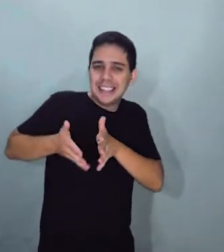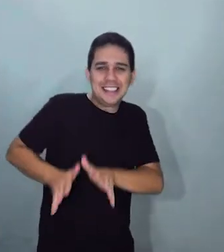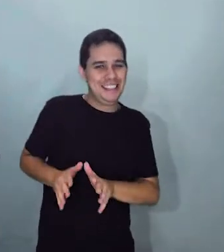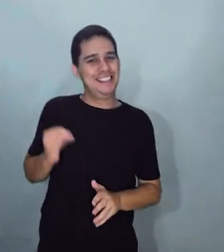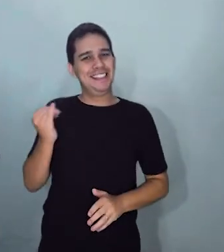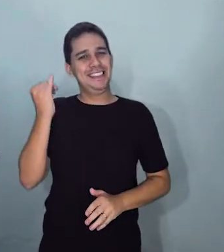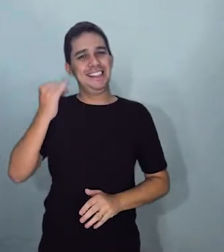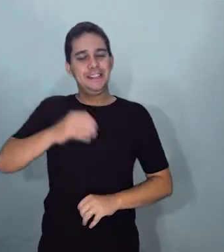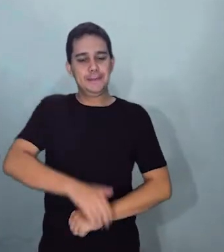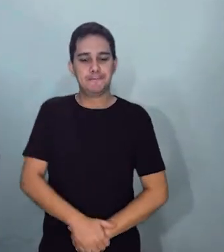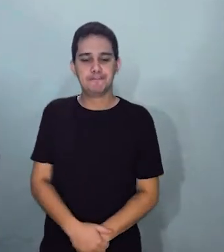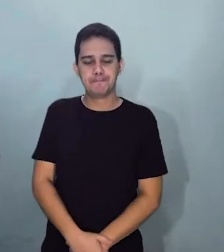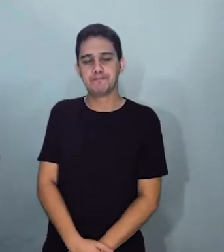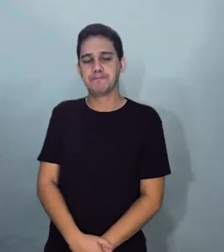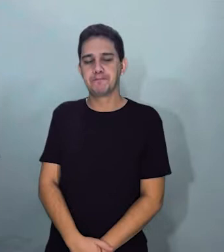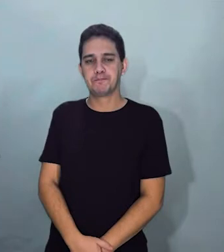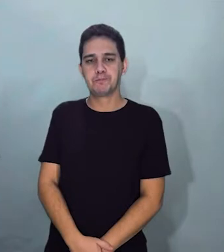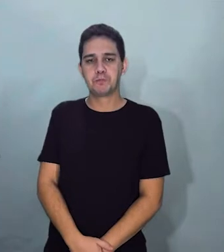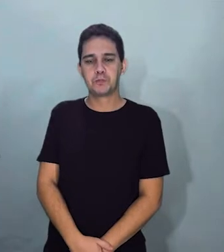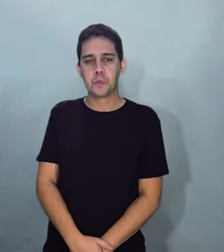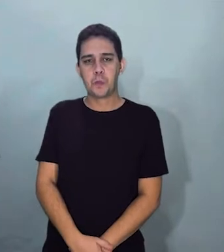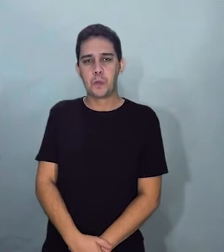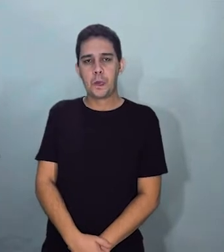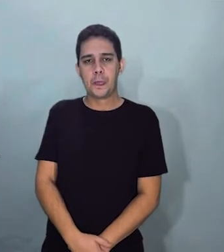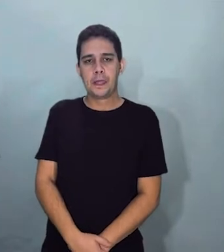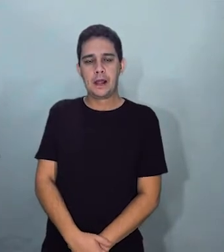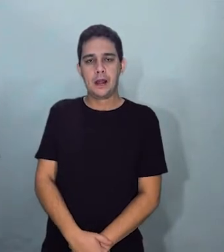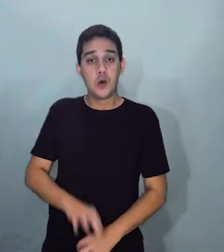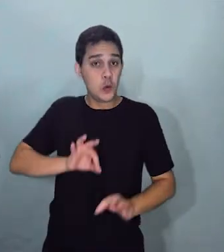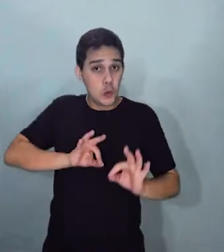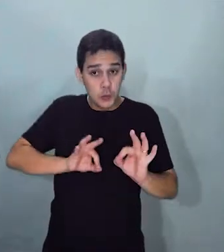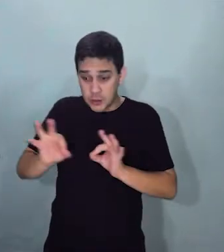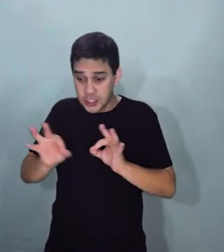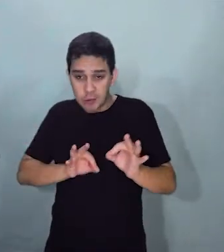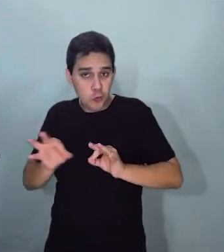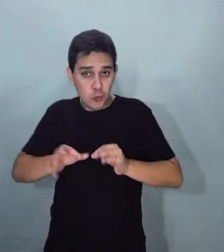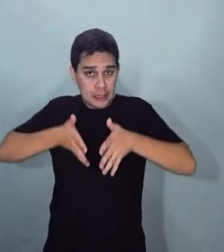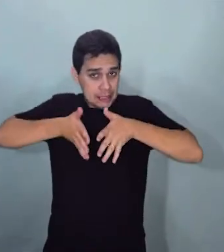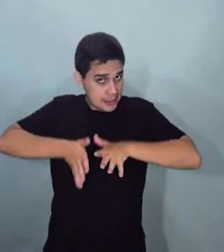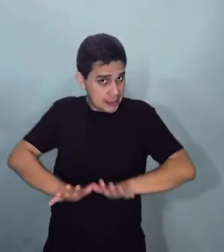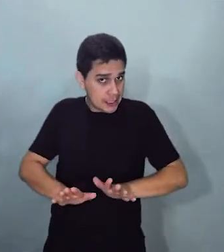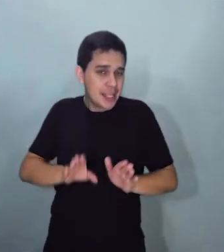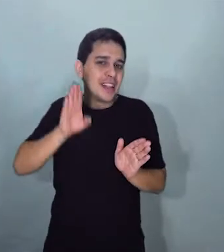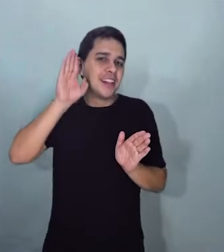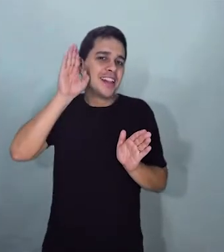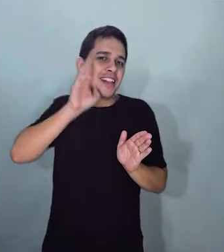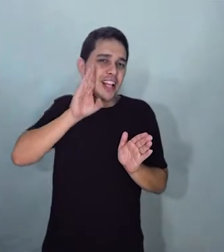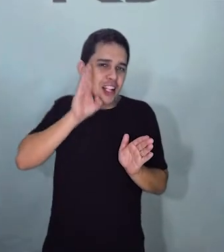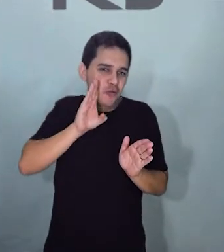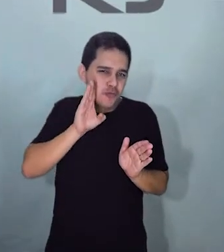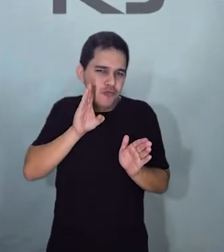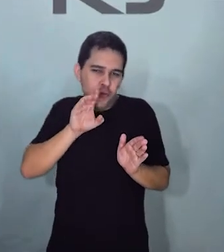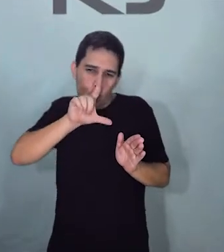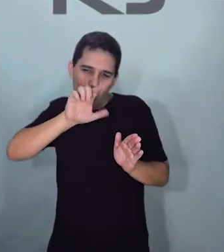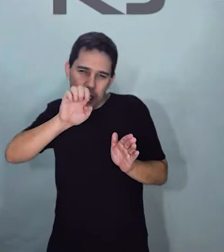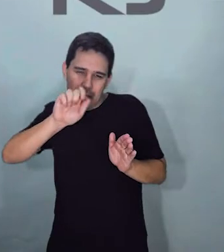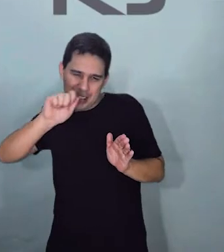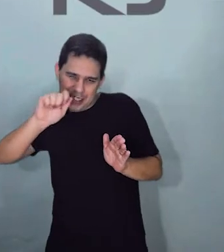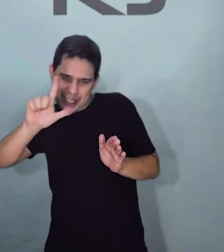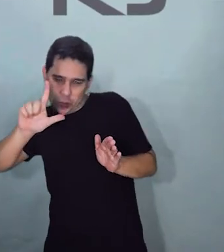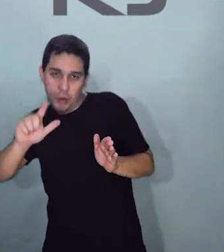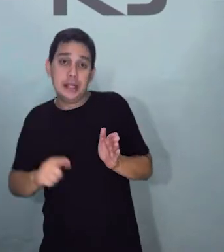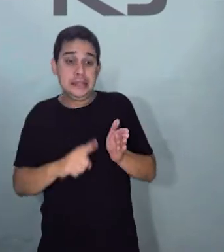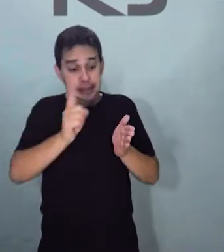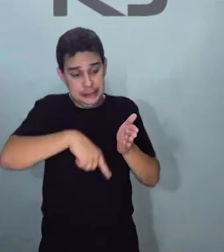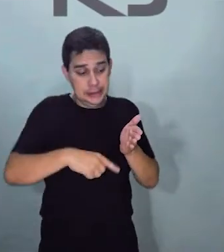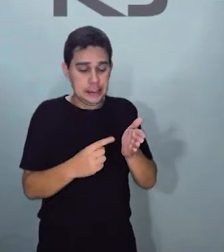é um projeto que nasceu a partir da vontade da Coordenadoria de Direitos Humanos e Minorias do Ministério Público do Rio de